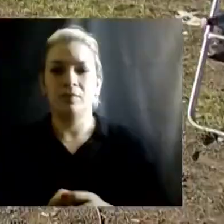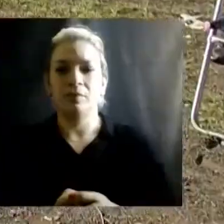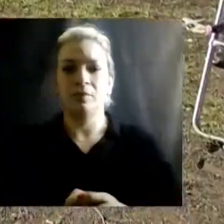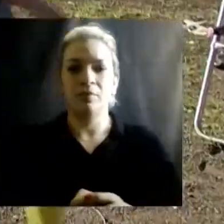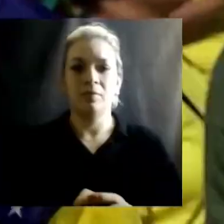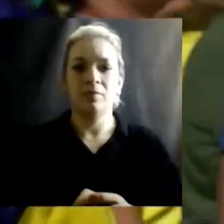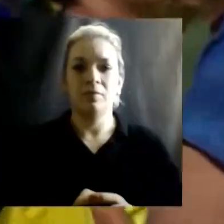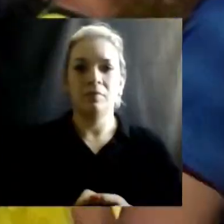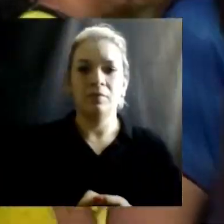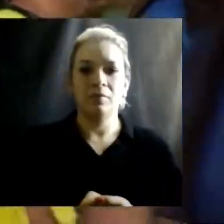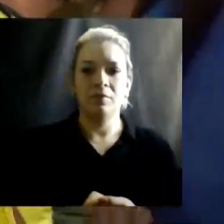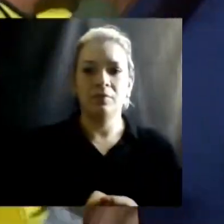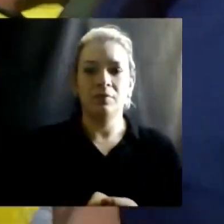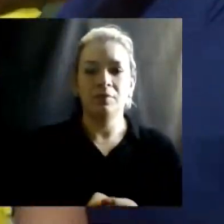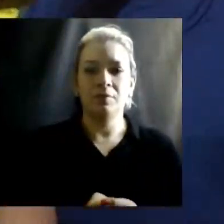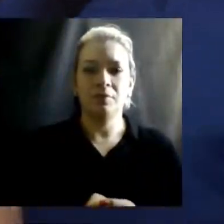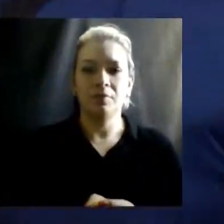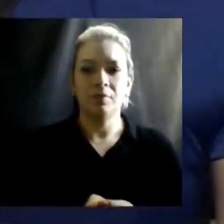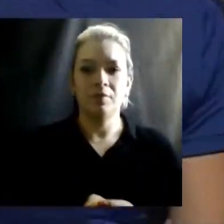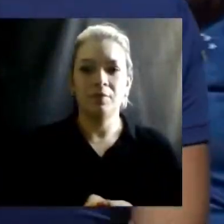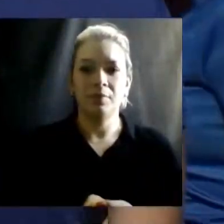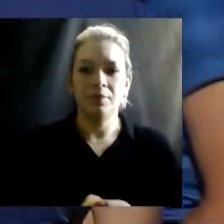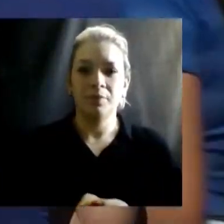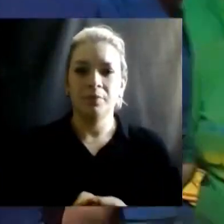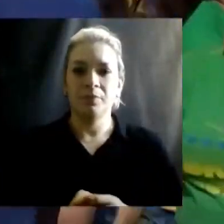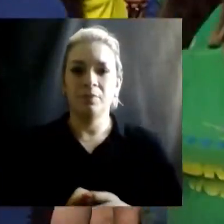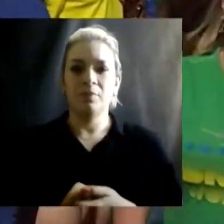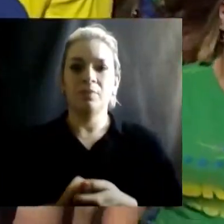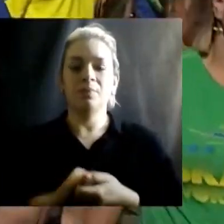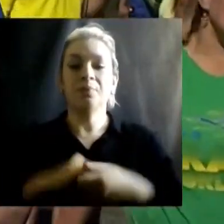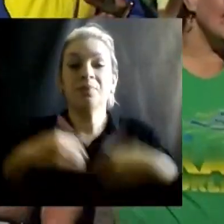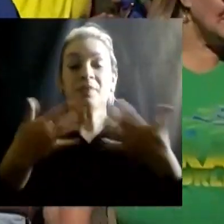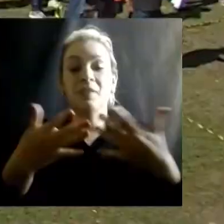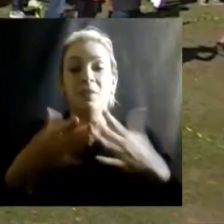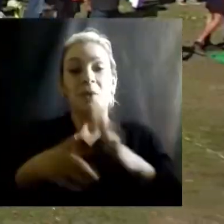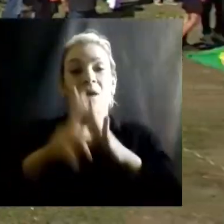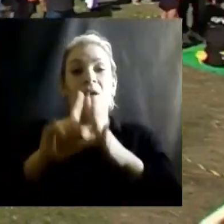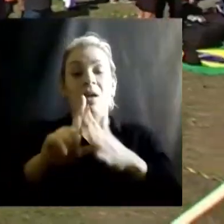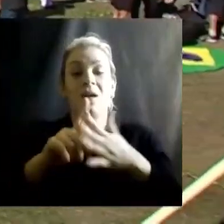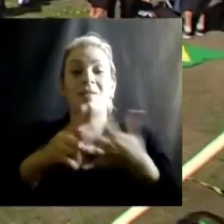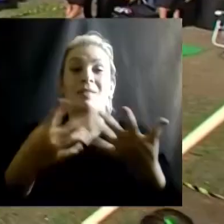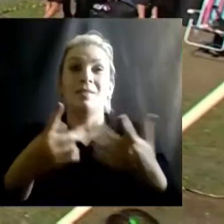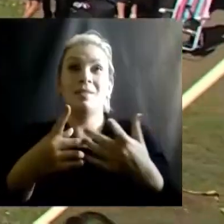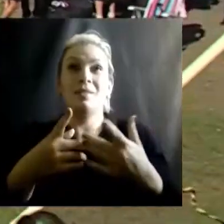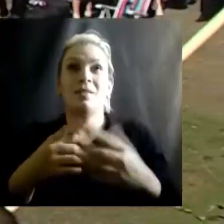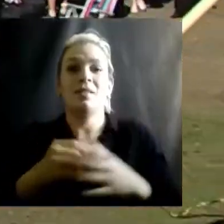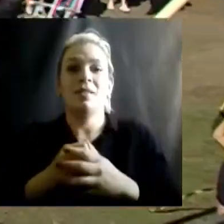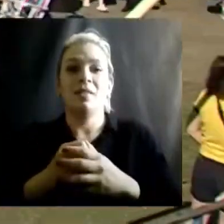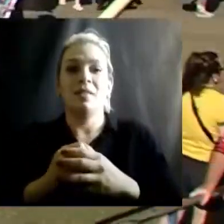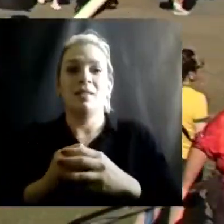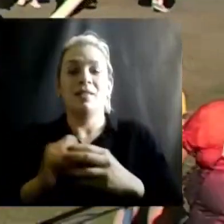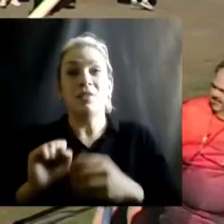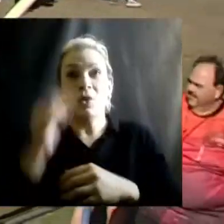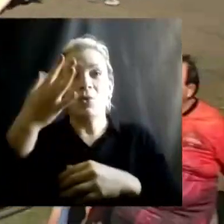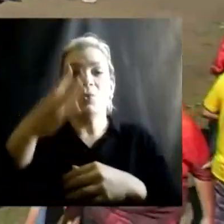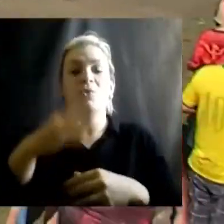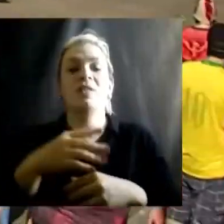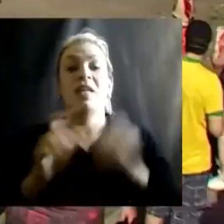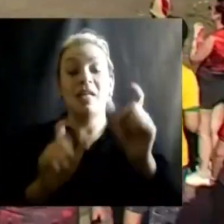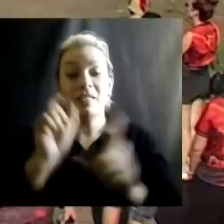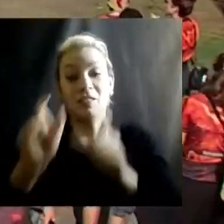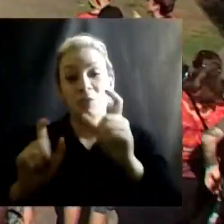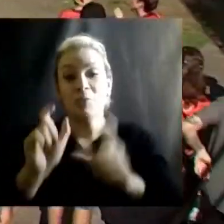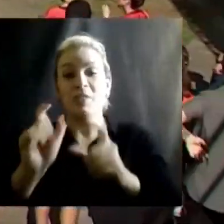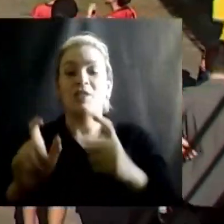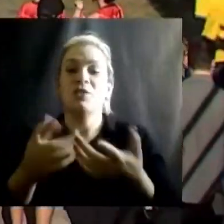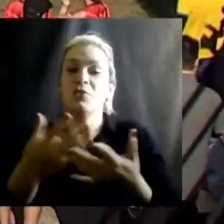apito inicial, os torcedores já arriscavam os palpites para o placar e compartilhavam a mesma expectativa pela atuação